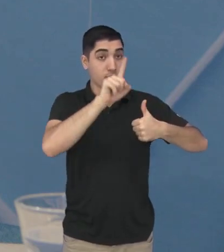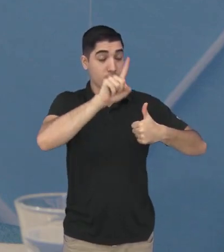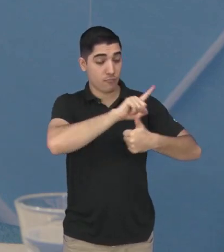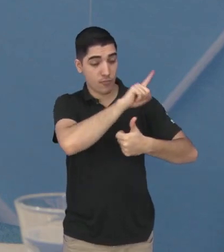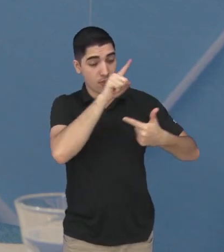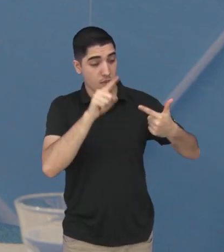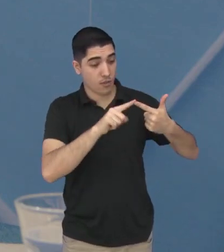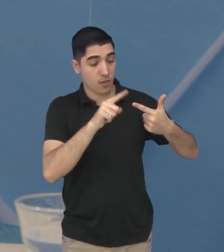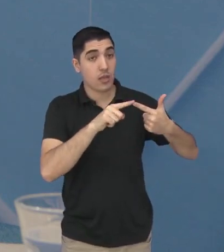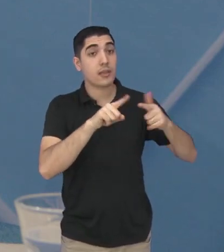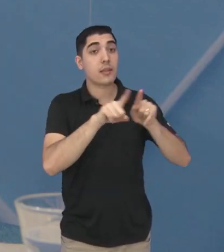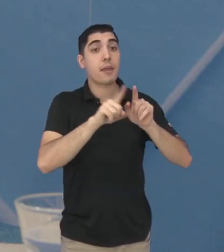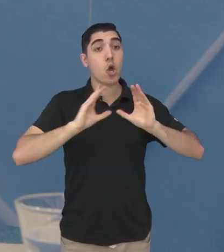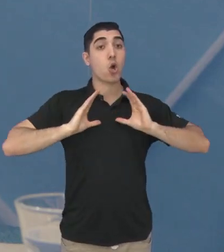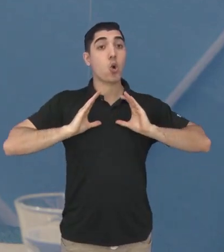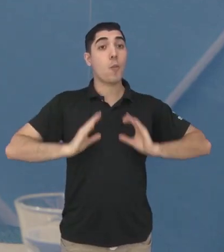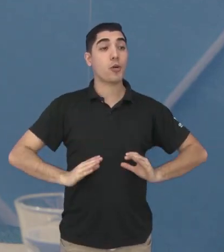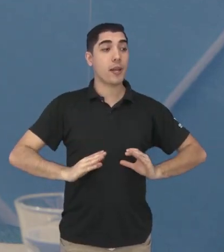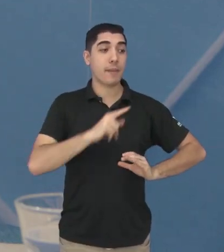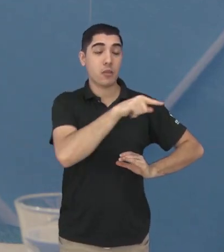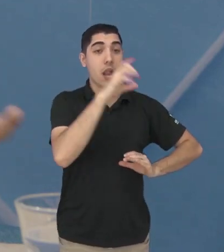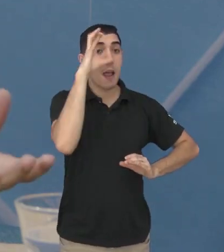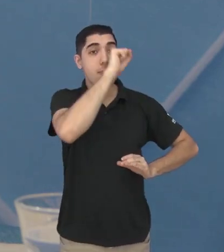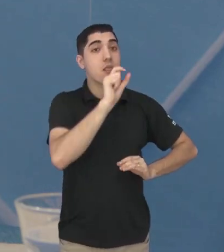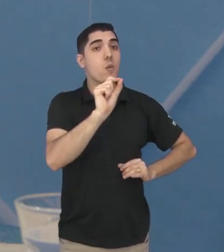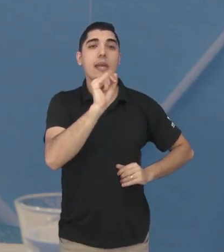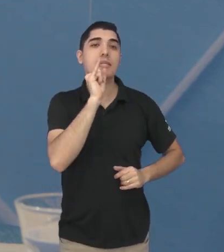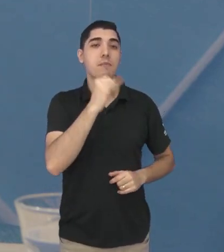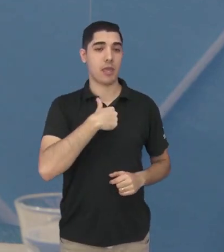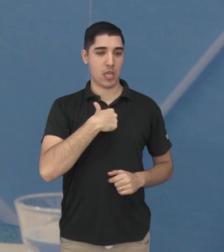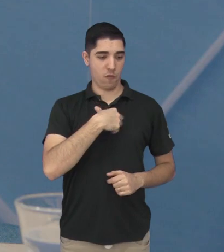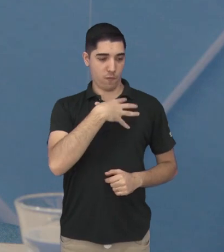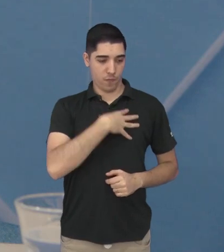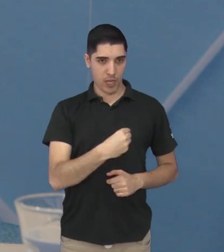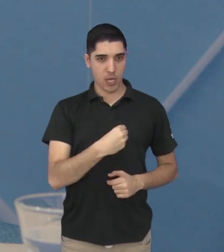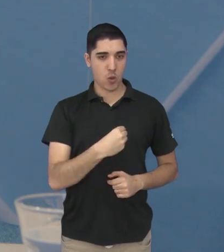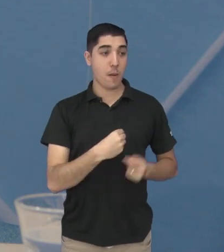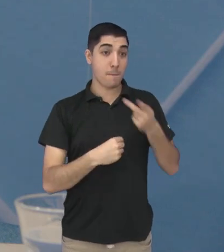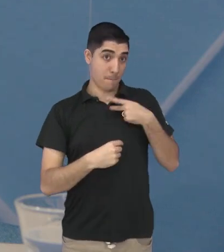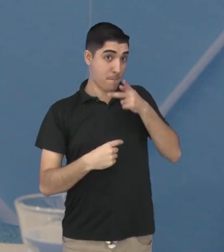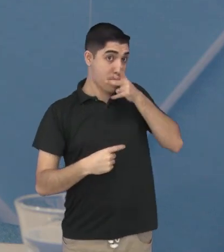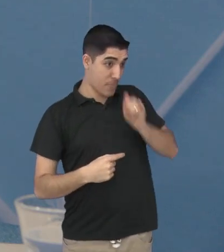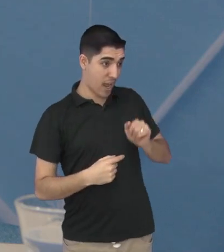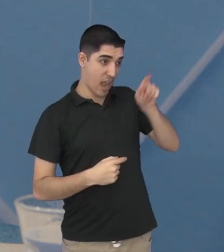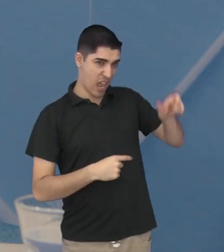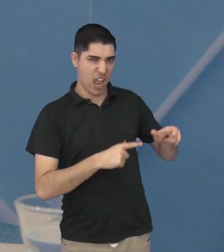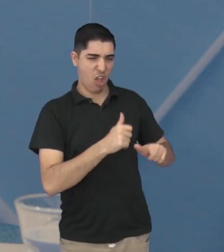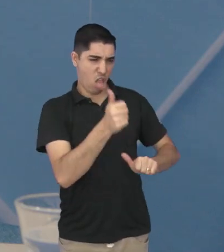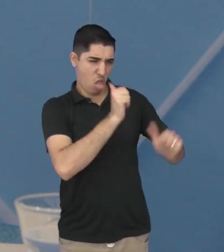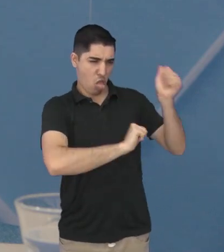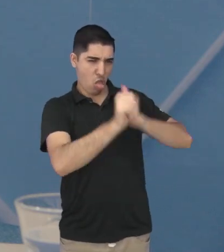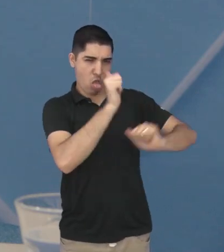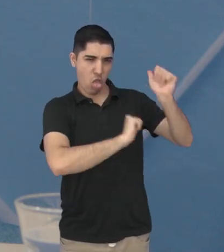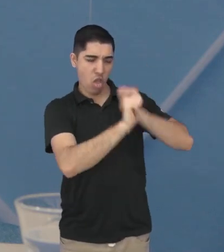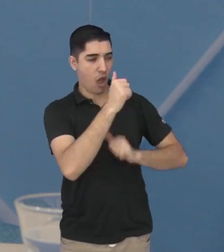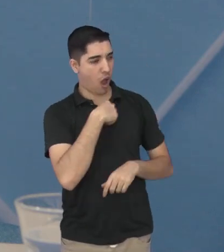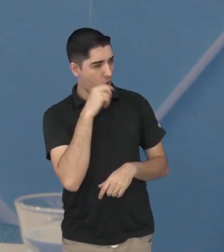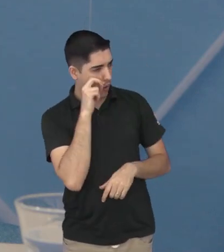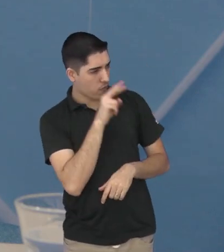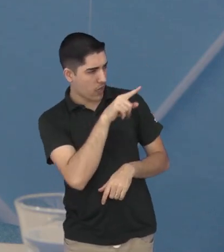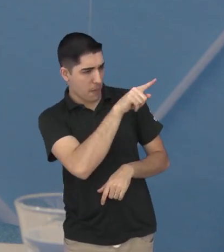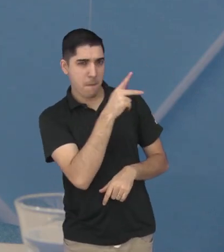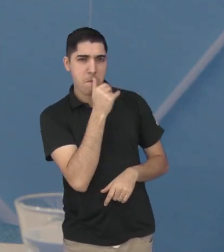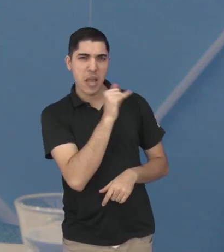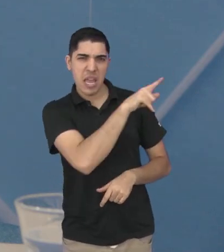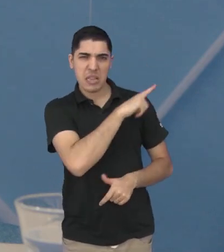o fator do comportamento aprendido. Então, por exemplo, se eu sou filho de um alcoolista, e eu vejo meu pai